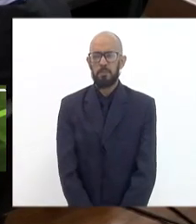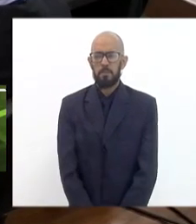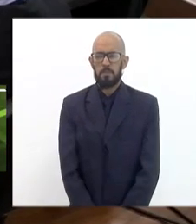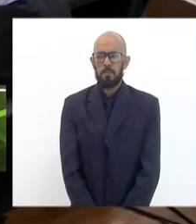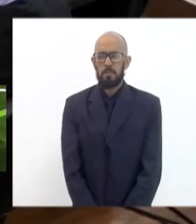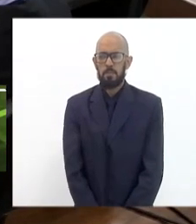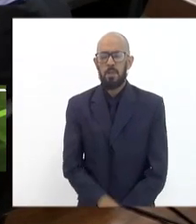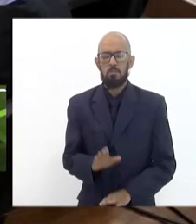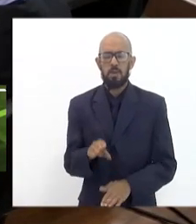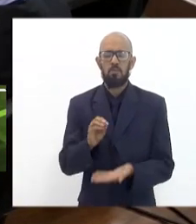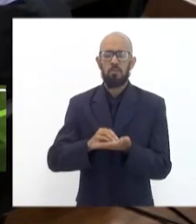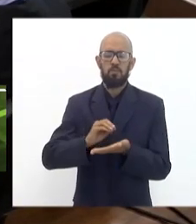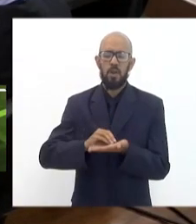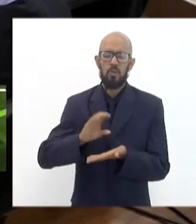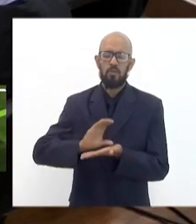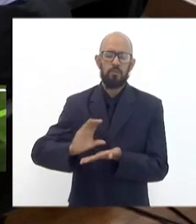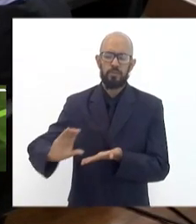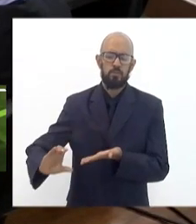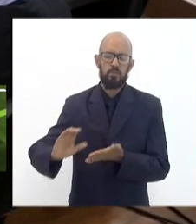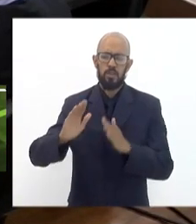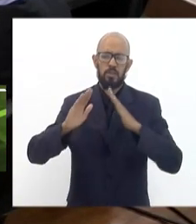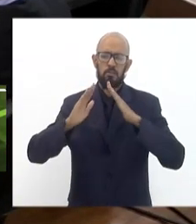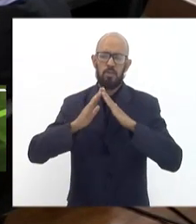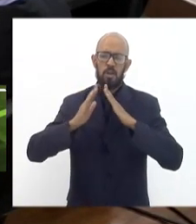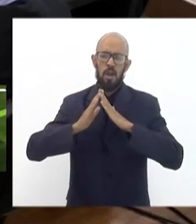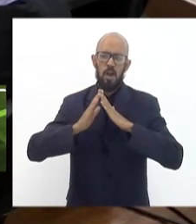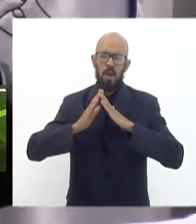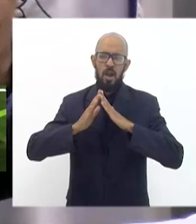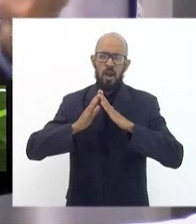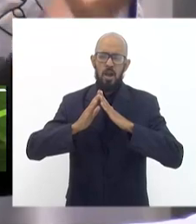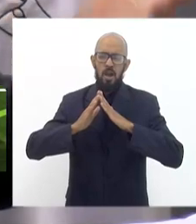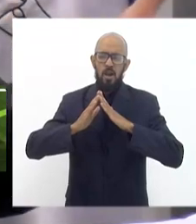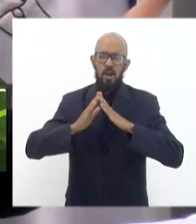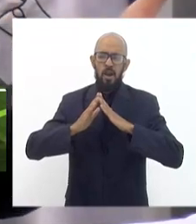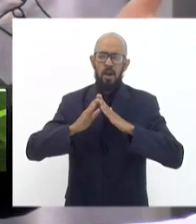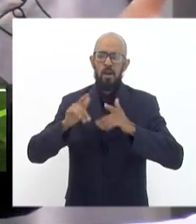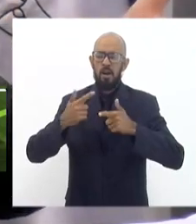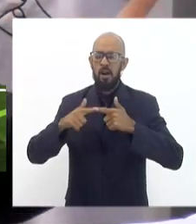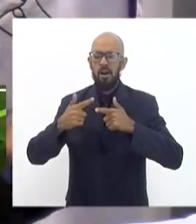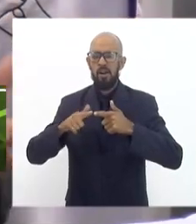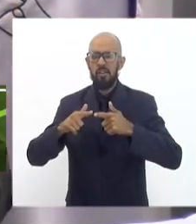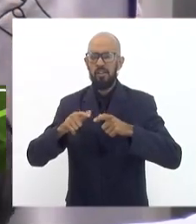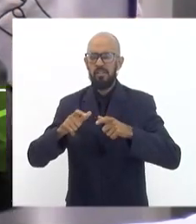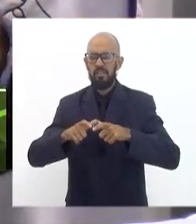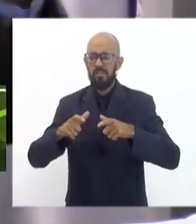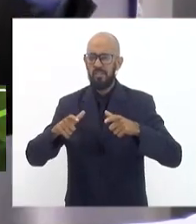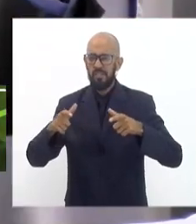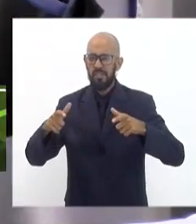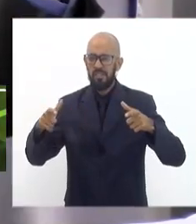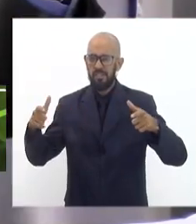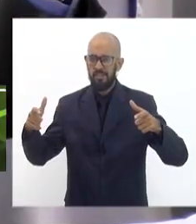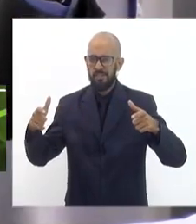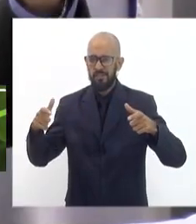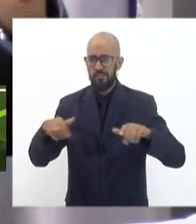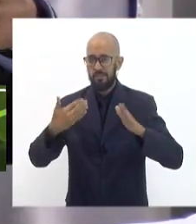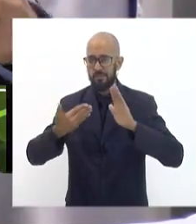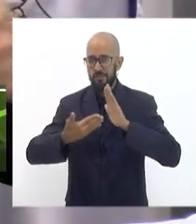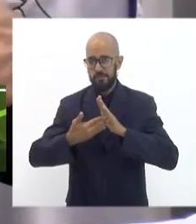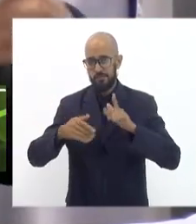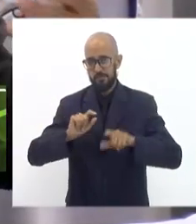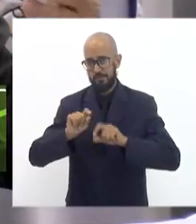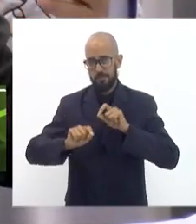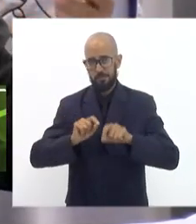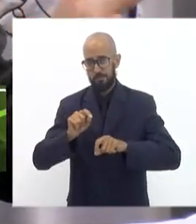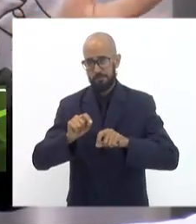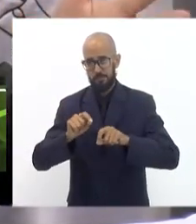e eu não sei investe em habitação e esse drama cada vez aumenta mais até a